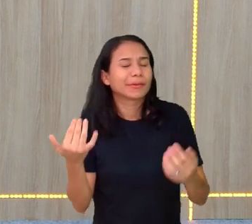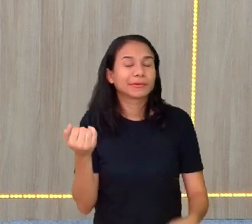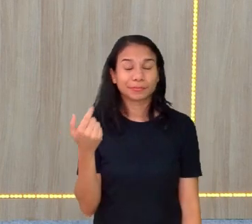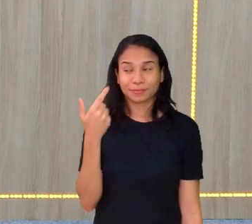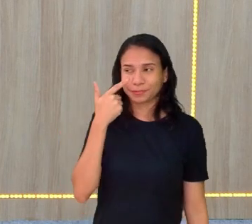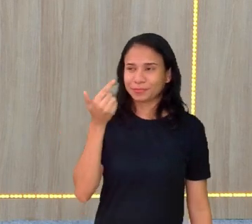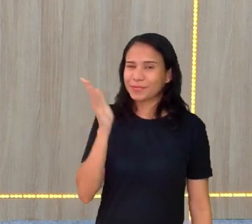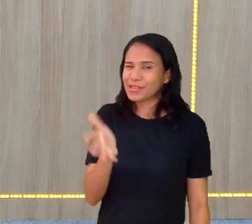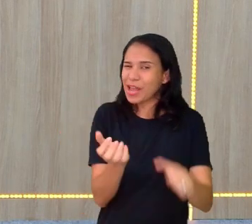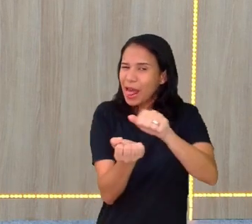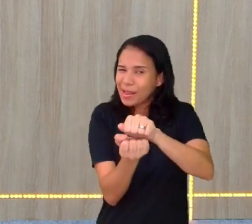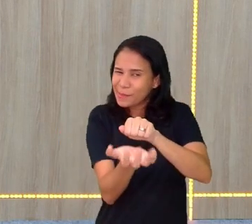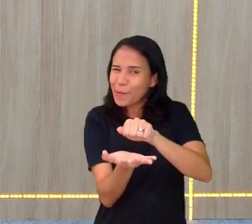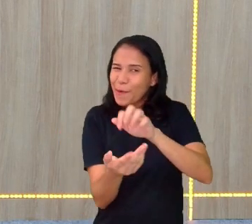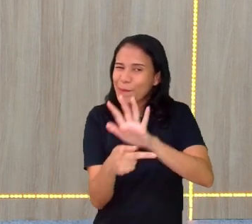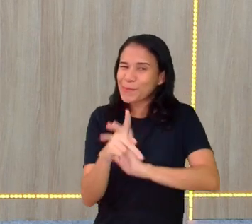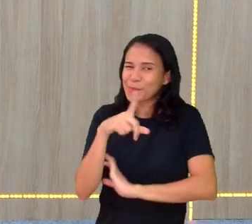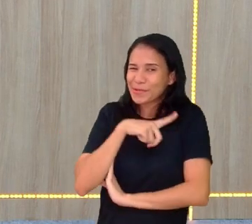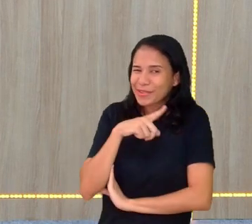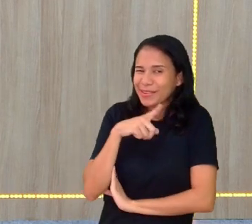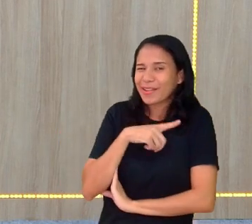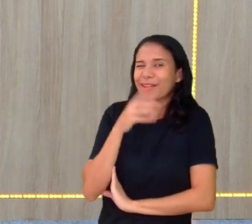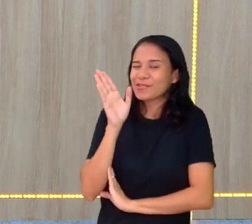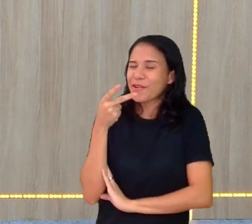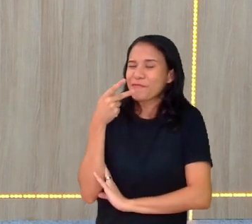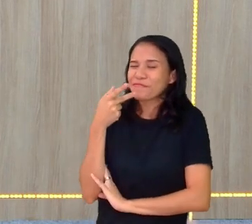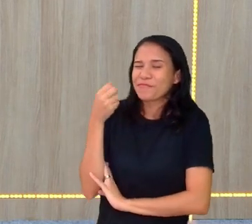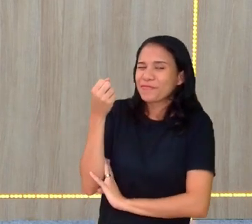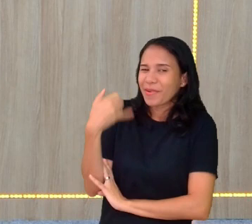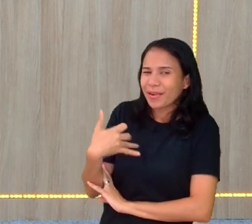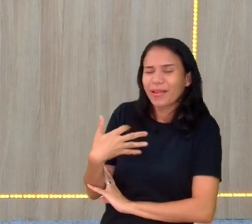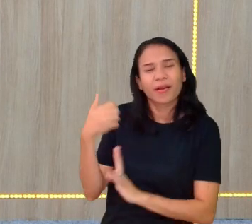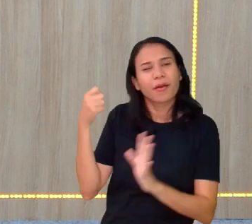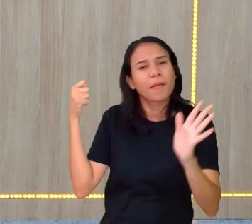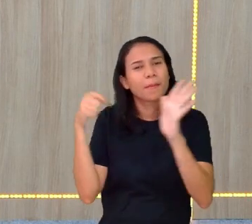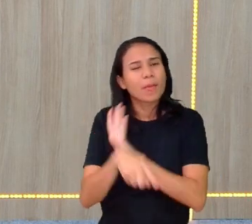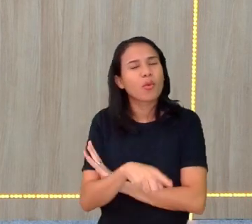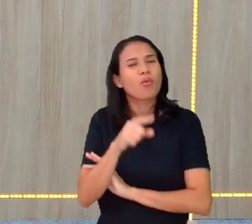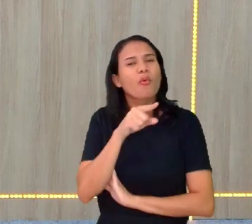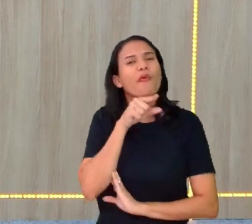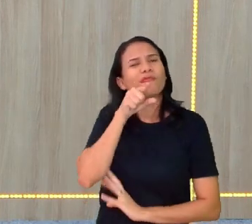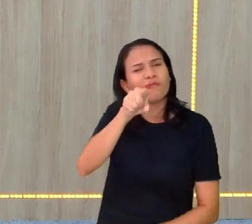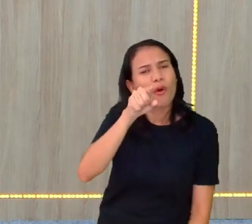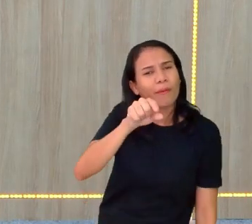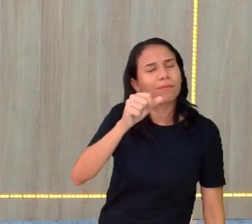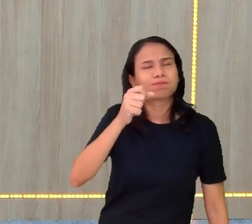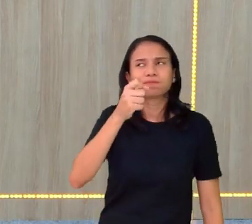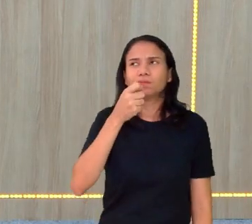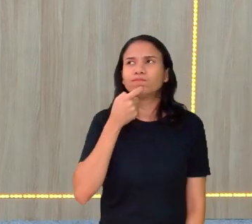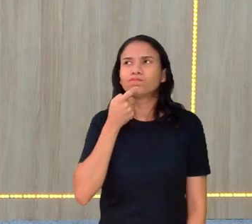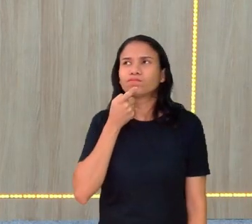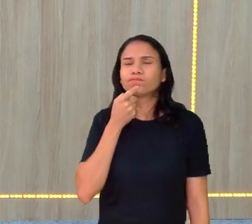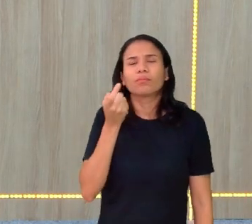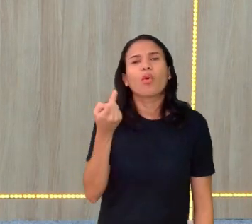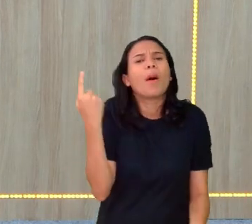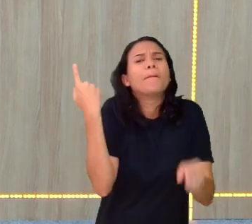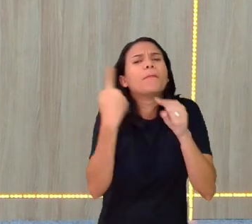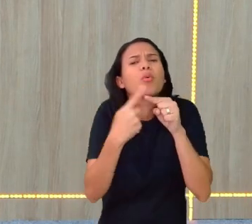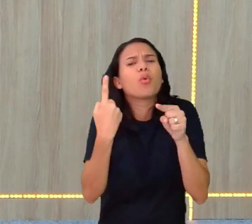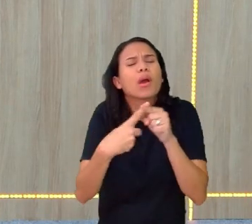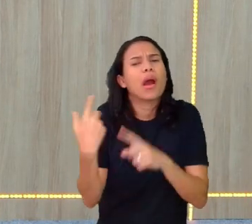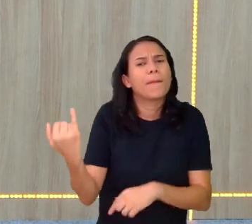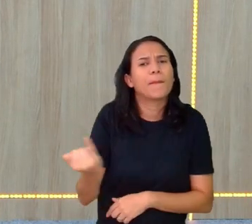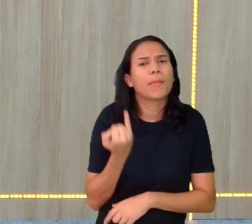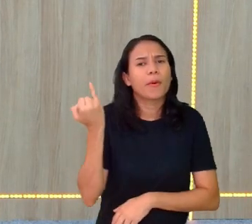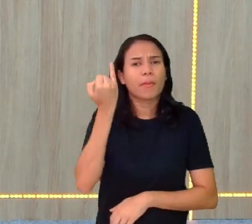alguns spoilers aqui, já falei algumas coisas, e aí eu pergunto a vocês, né, por que é